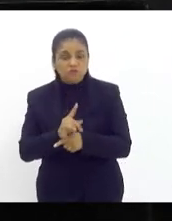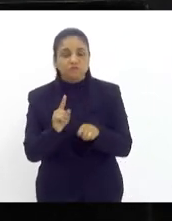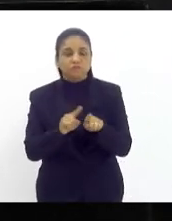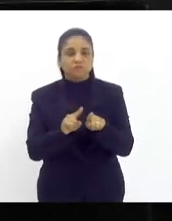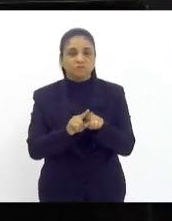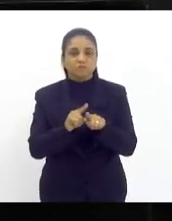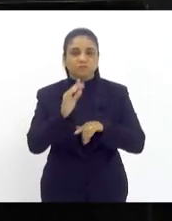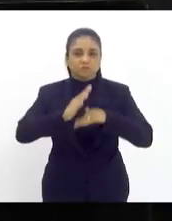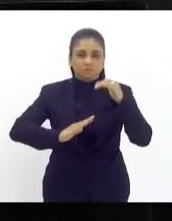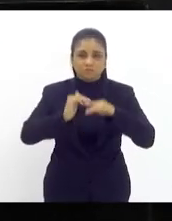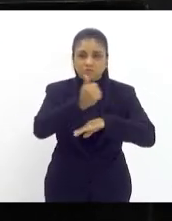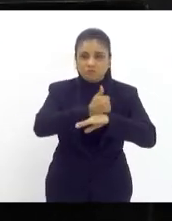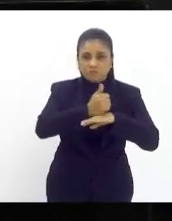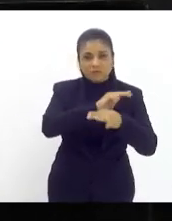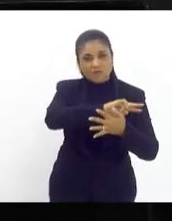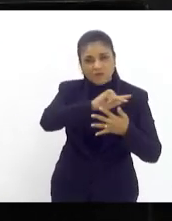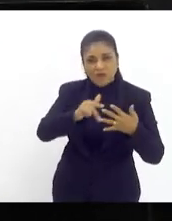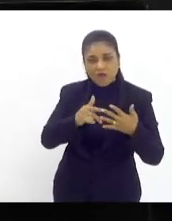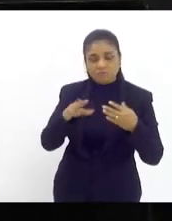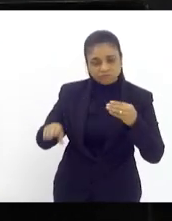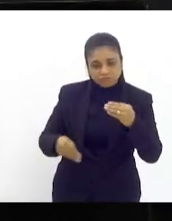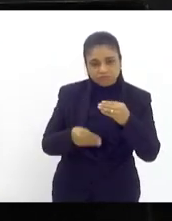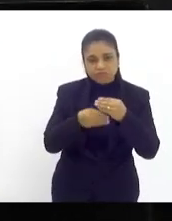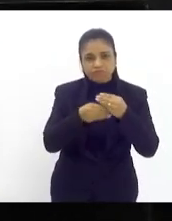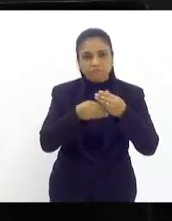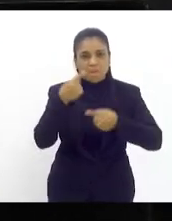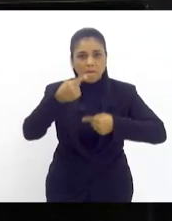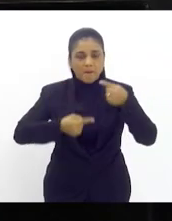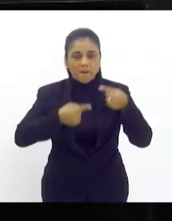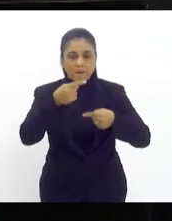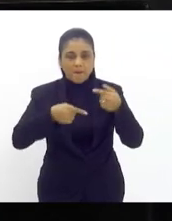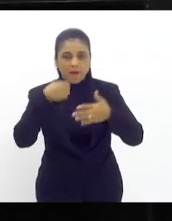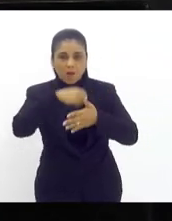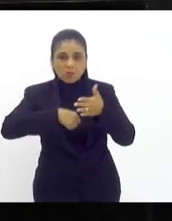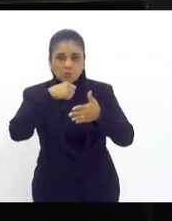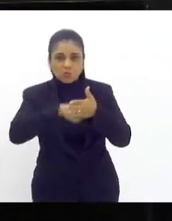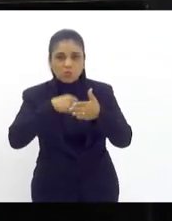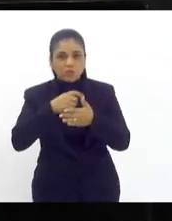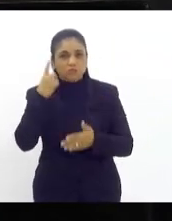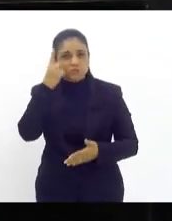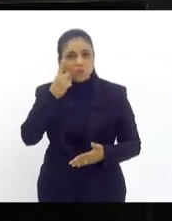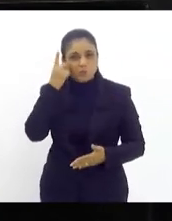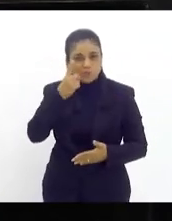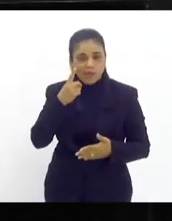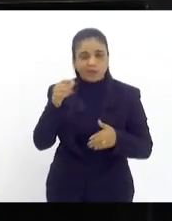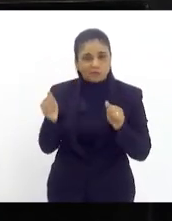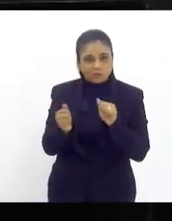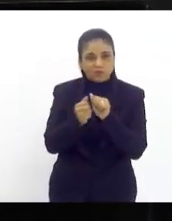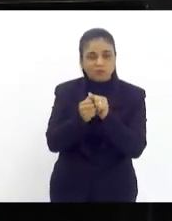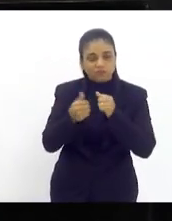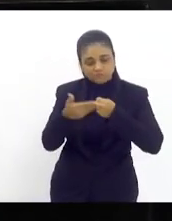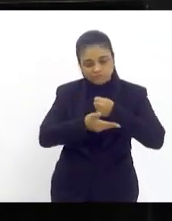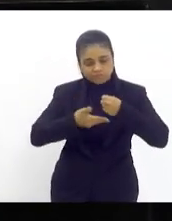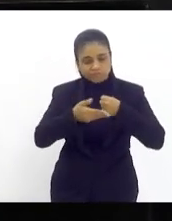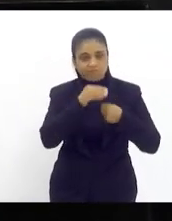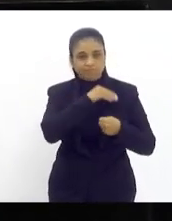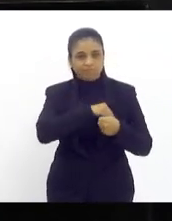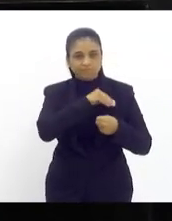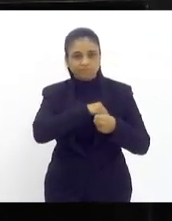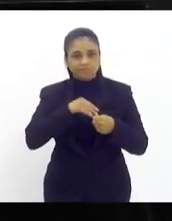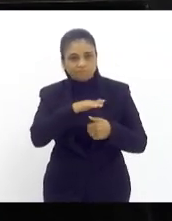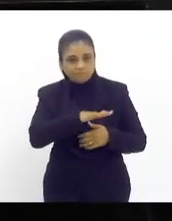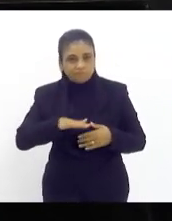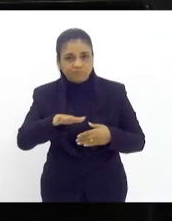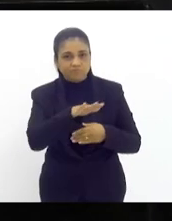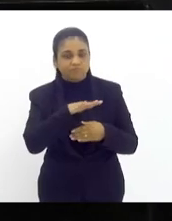de encorpar a luta que já acontece nessa casa com deputados combatente pelo piso Regional salarial